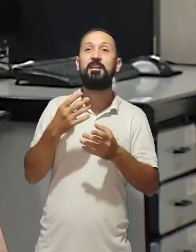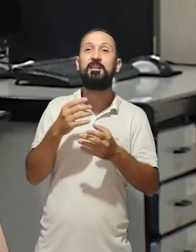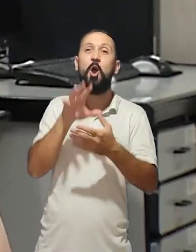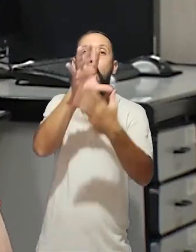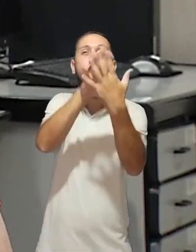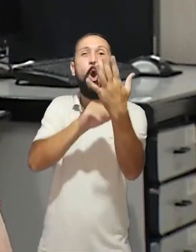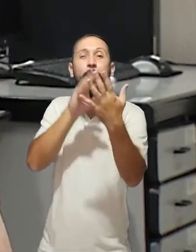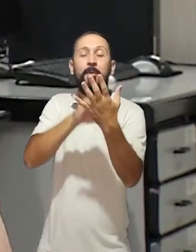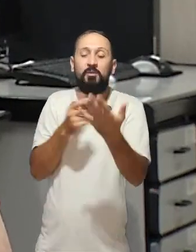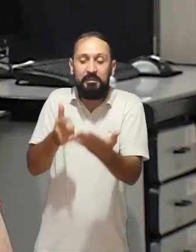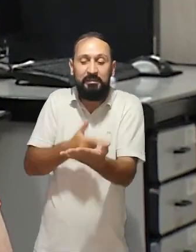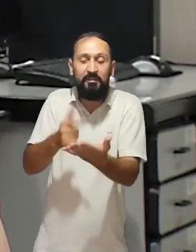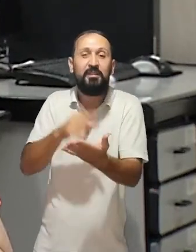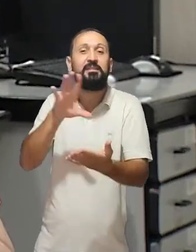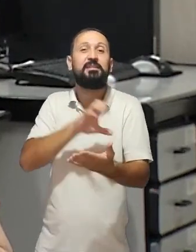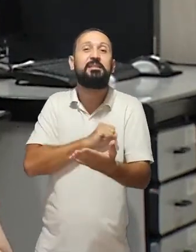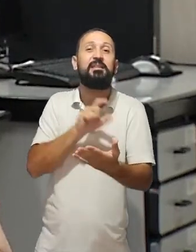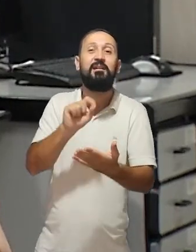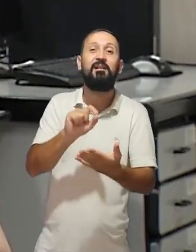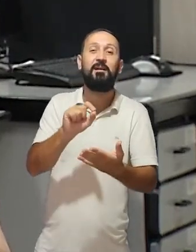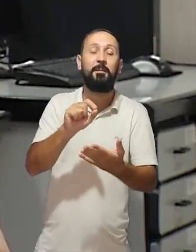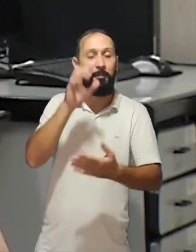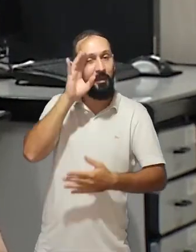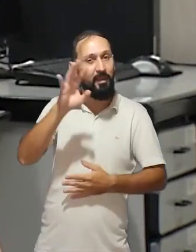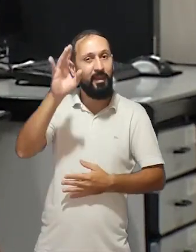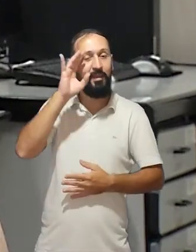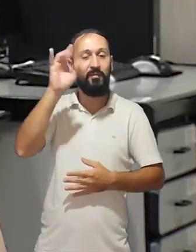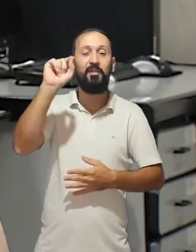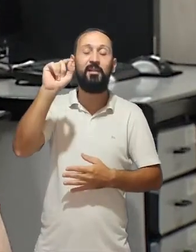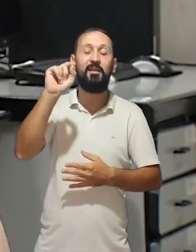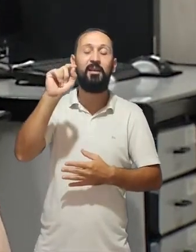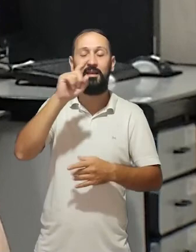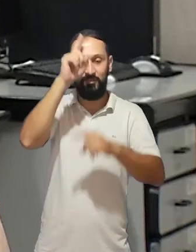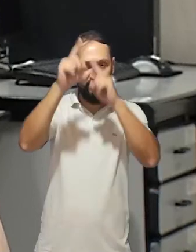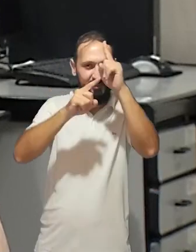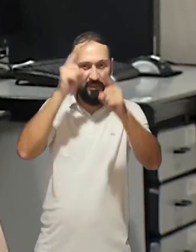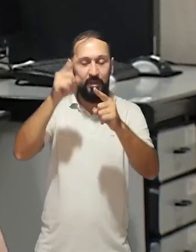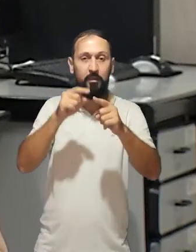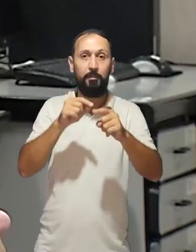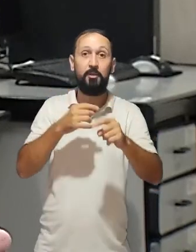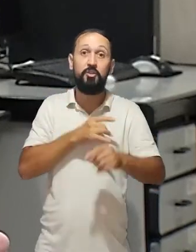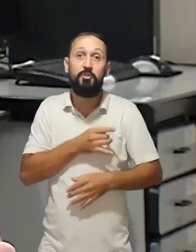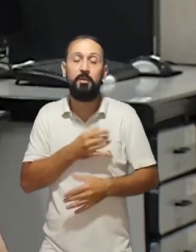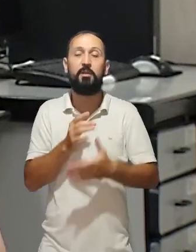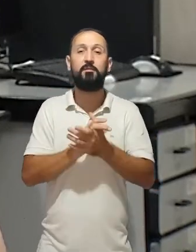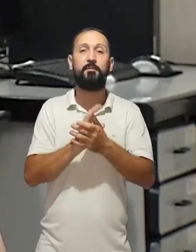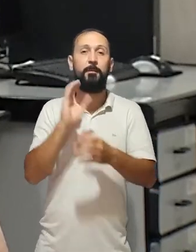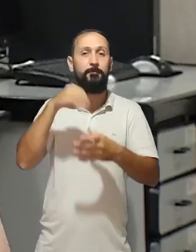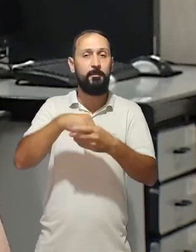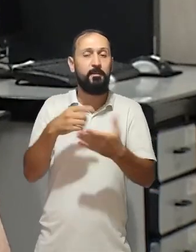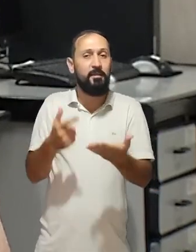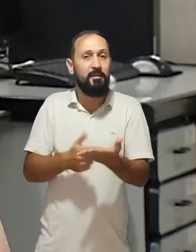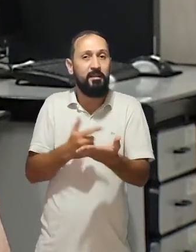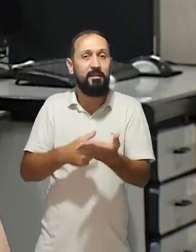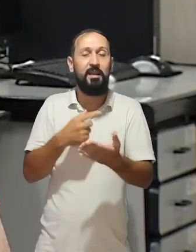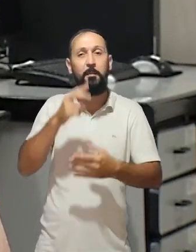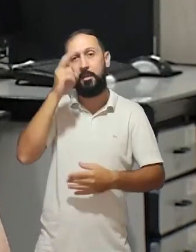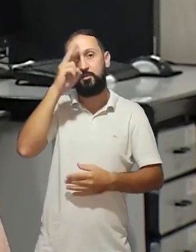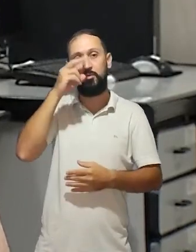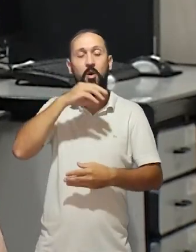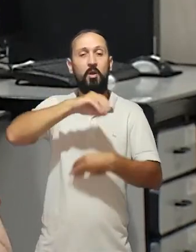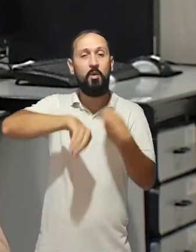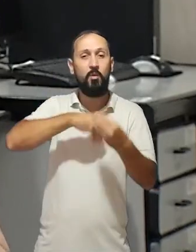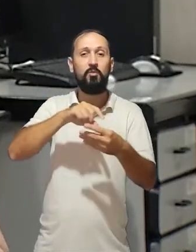inspiração em seus livros favoritos, que são de ficção científica e suspense, né? Na obra é retratada história